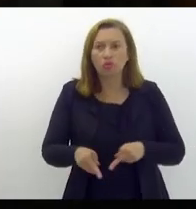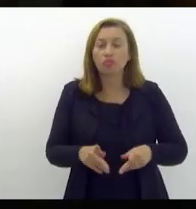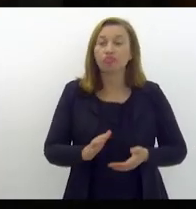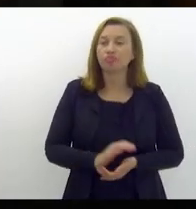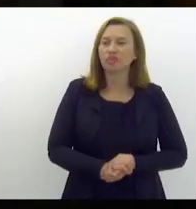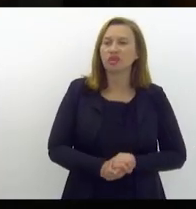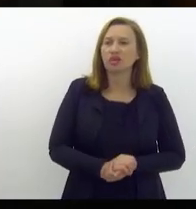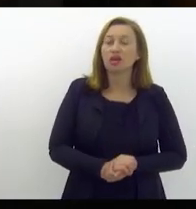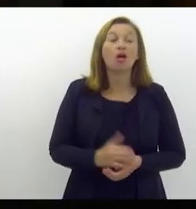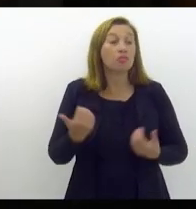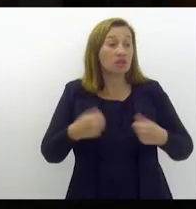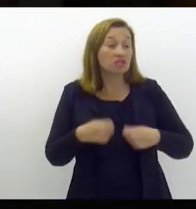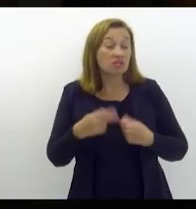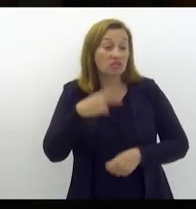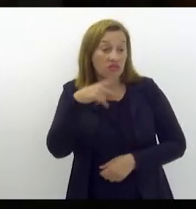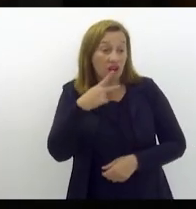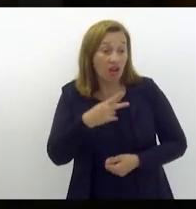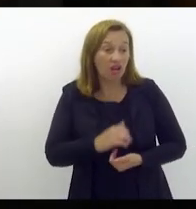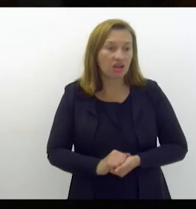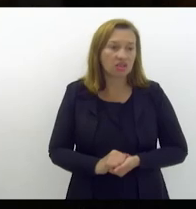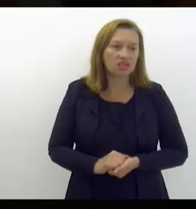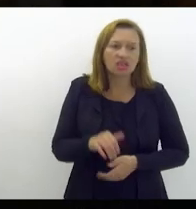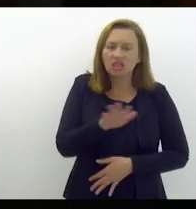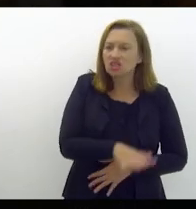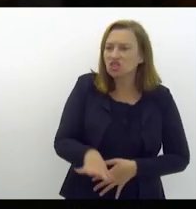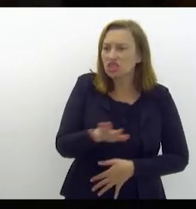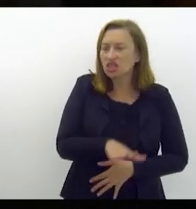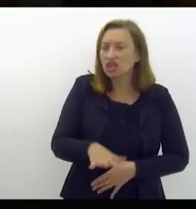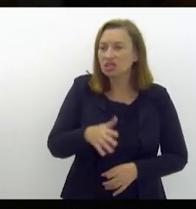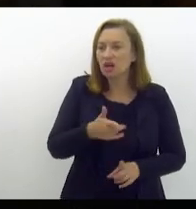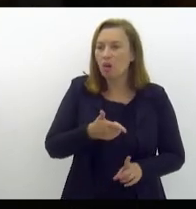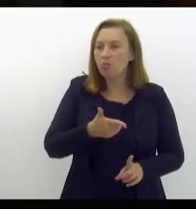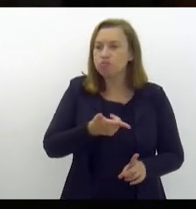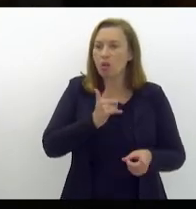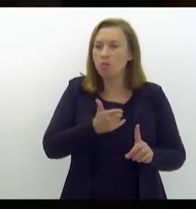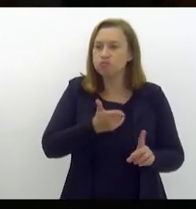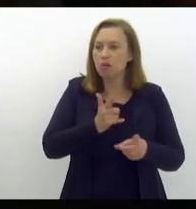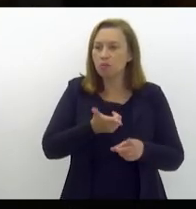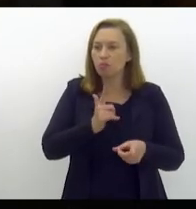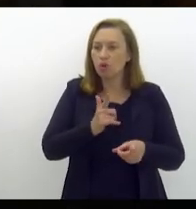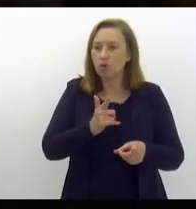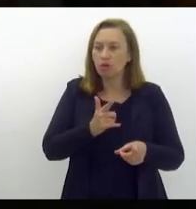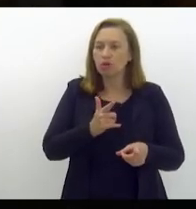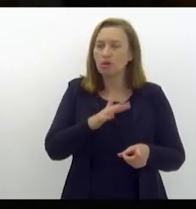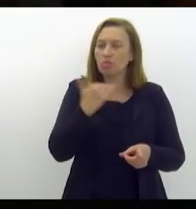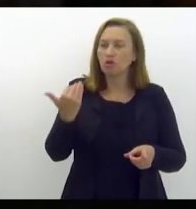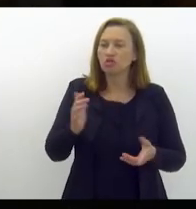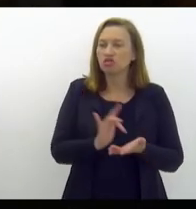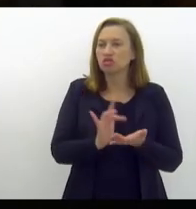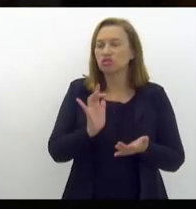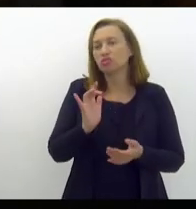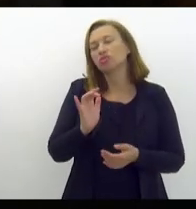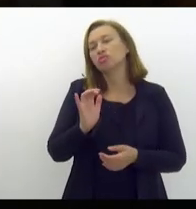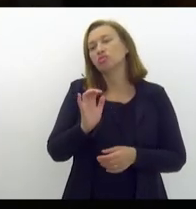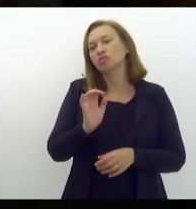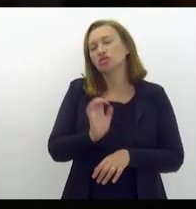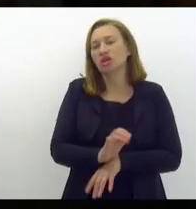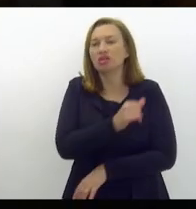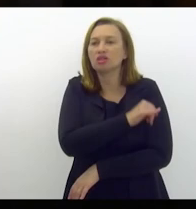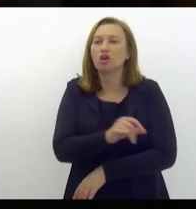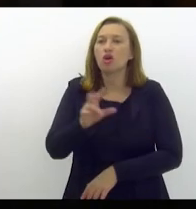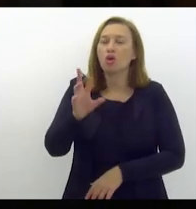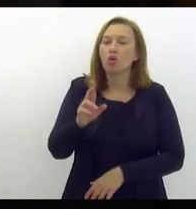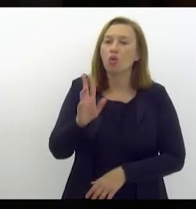aí a gente precisa falar das crianças baleadas no Estado do Rio de Janeiro. Juan Davi, de 11